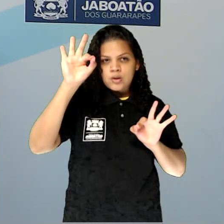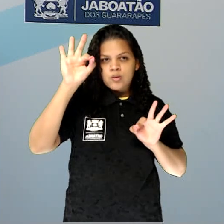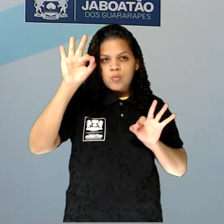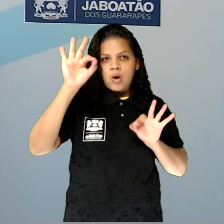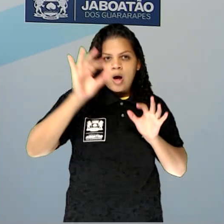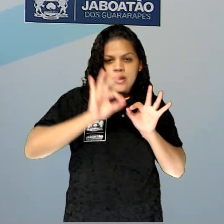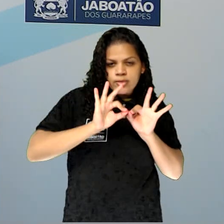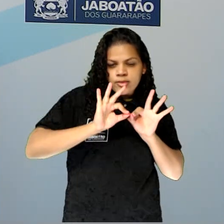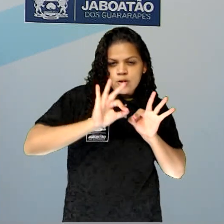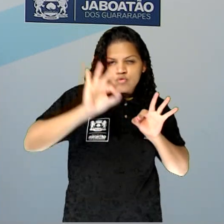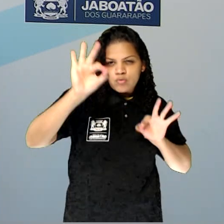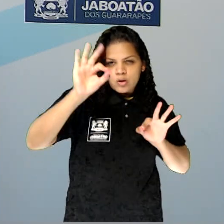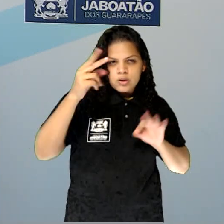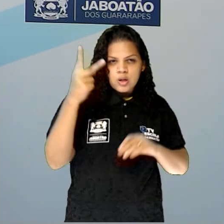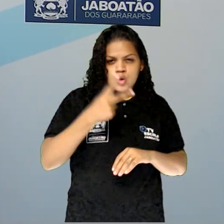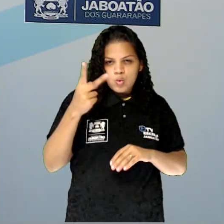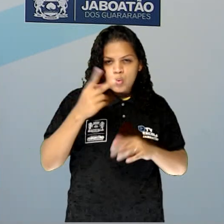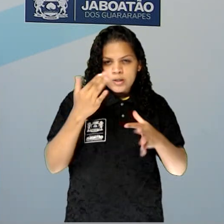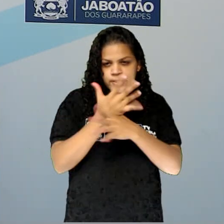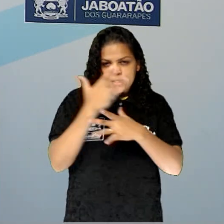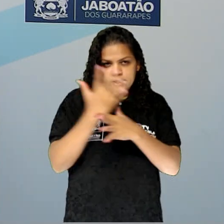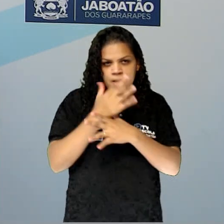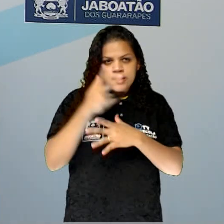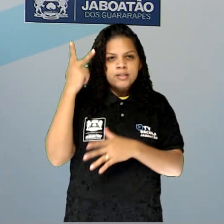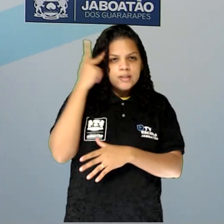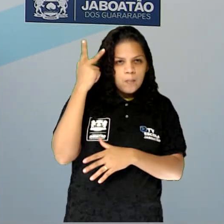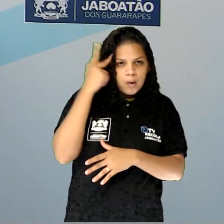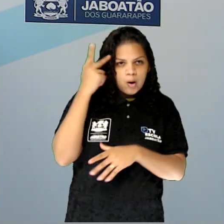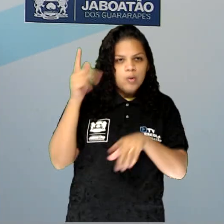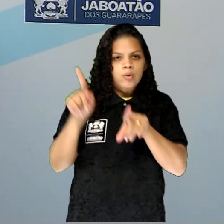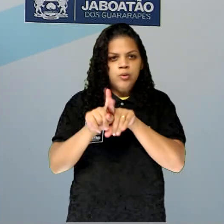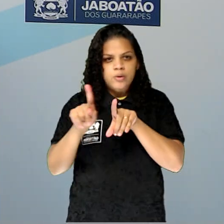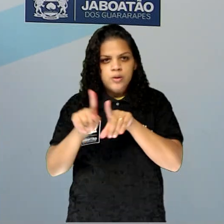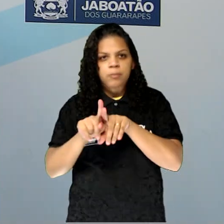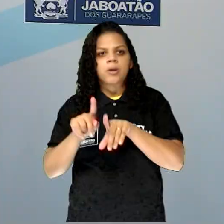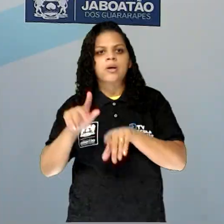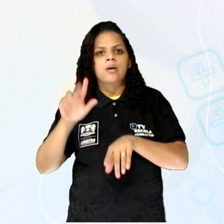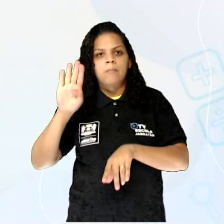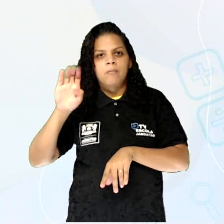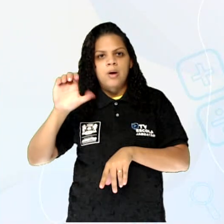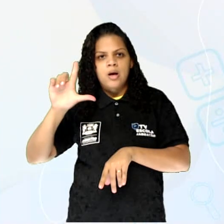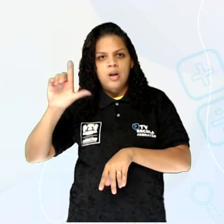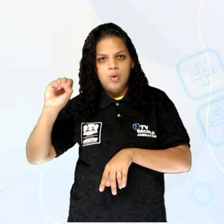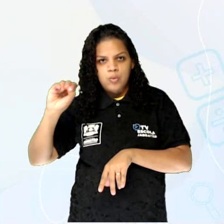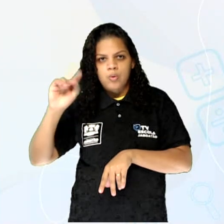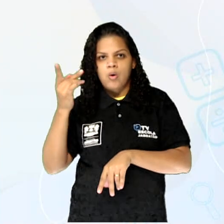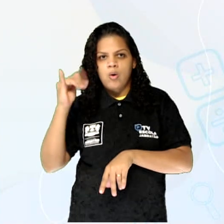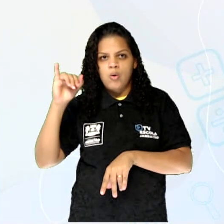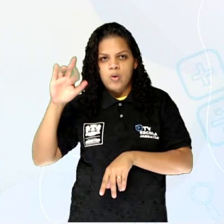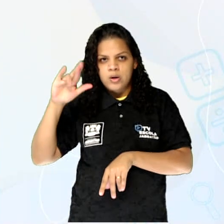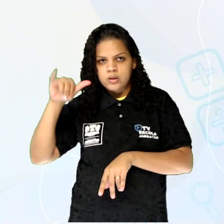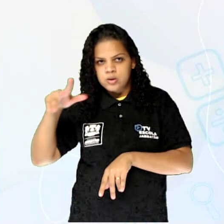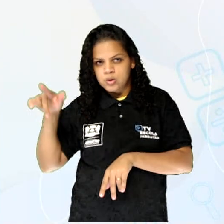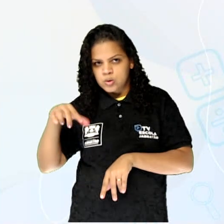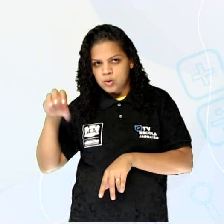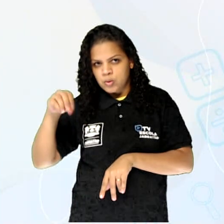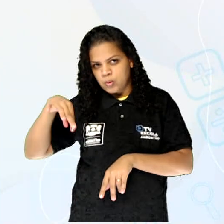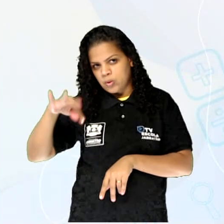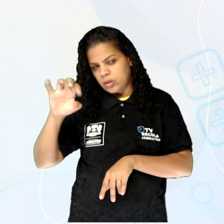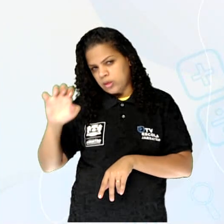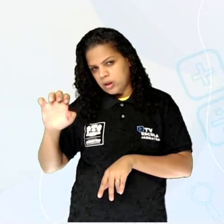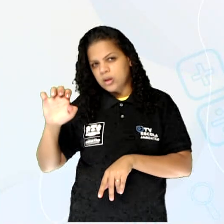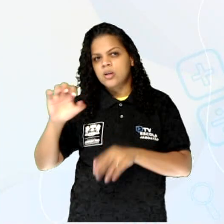a cidade de São Paulo EA cidade de Belo Horizonte é bom o segmento de reta